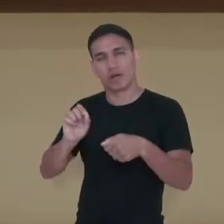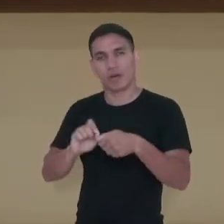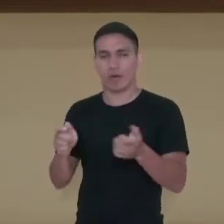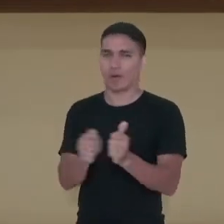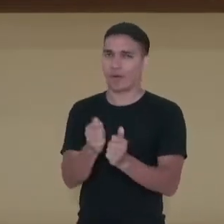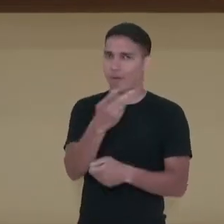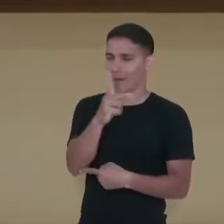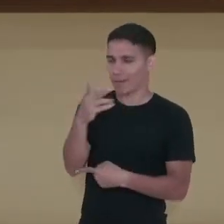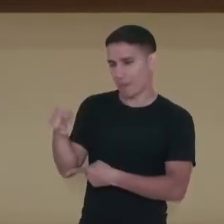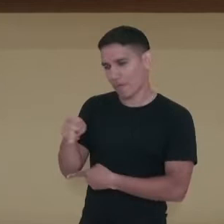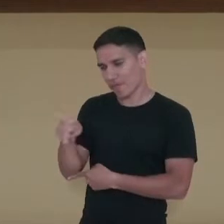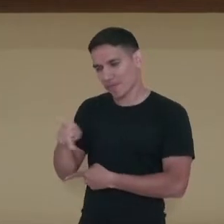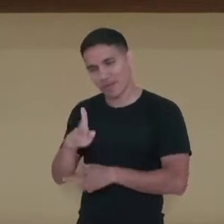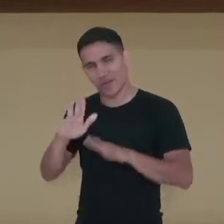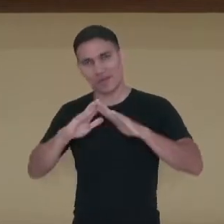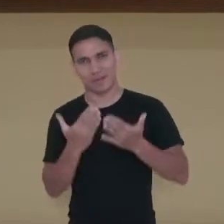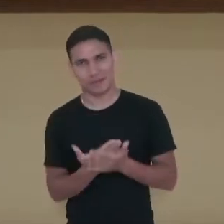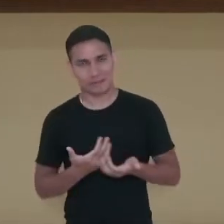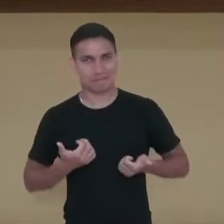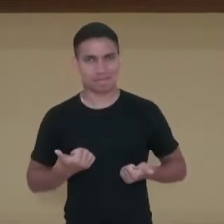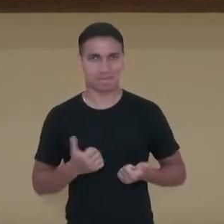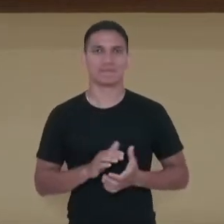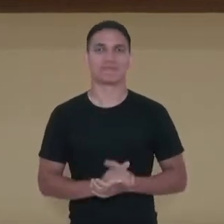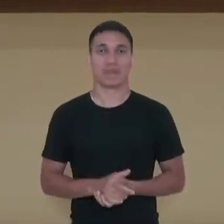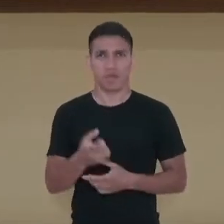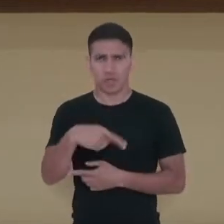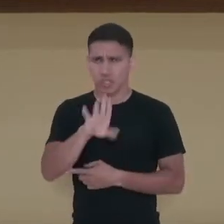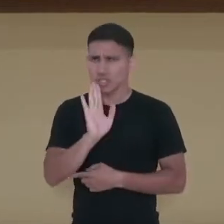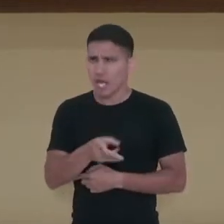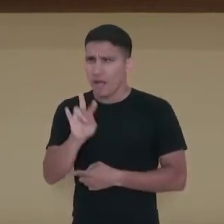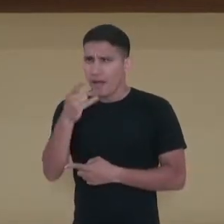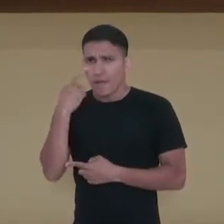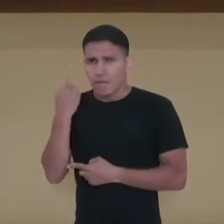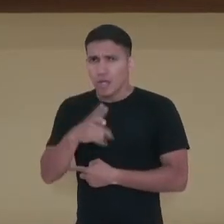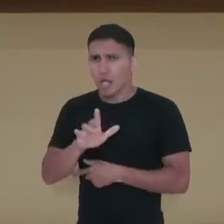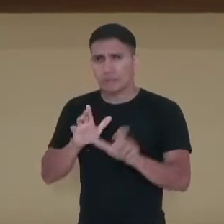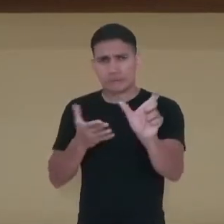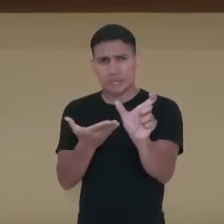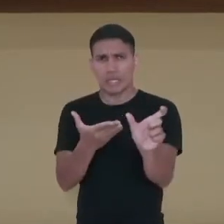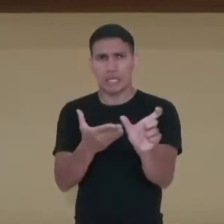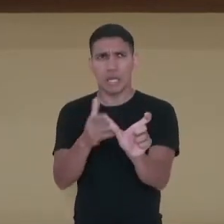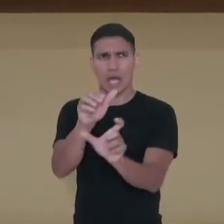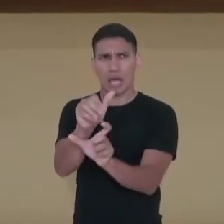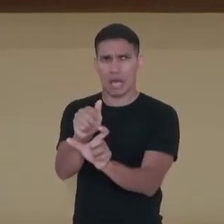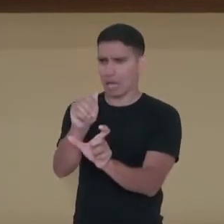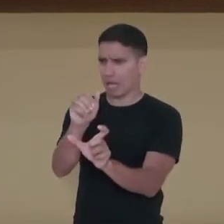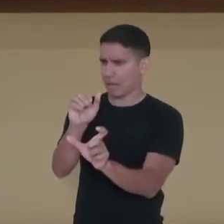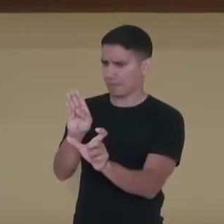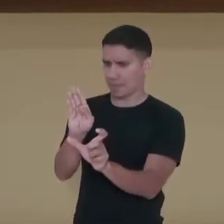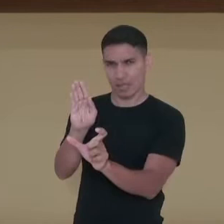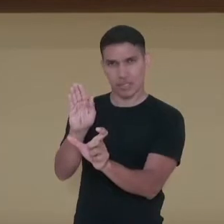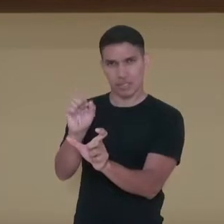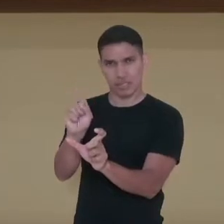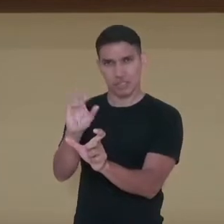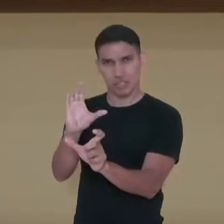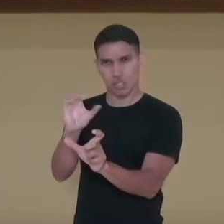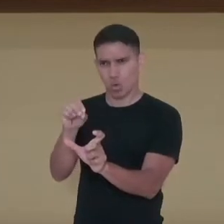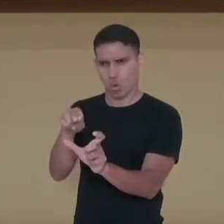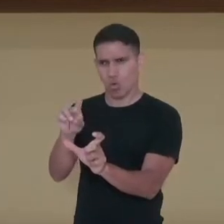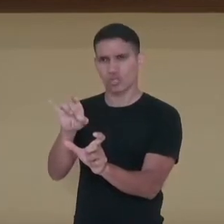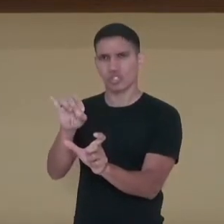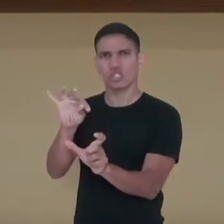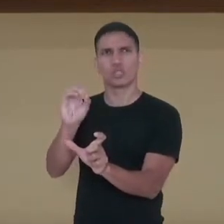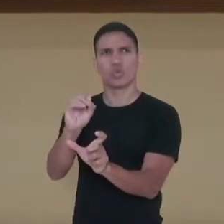professora na sua escola, tá? Você já ouviu falar da palavra abscôndito? O que ela sugere?